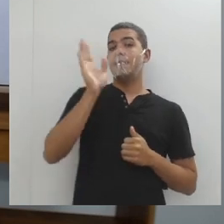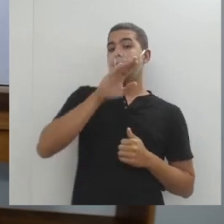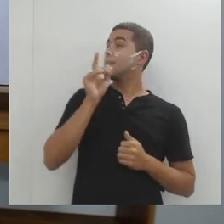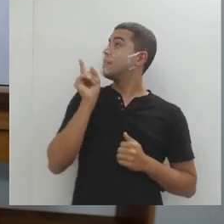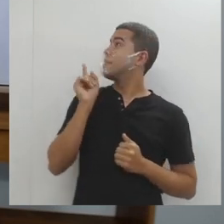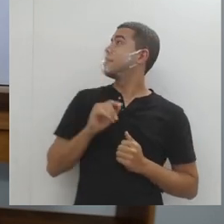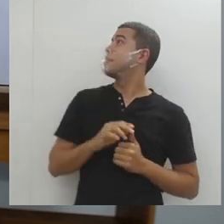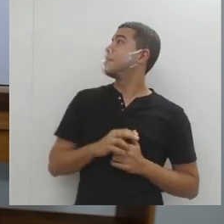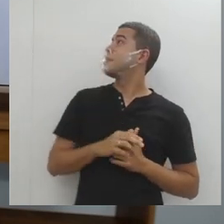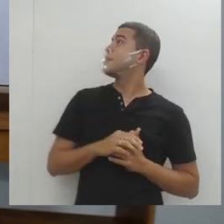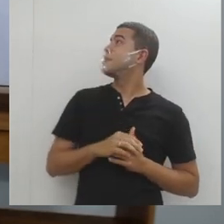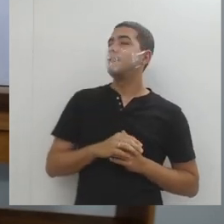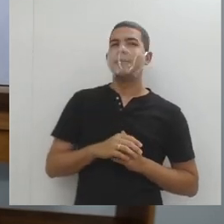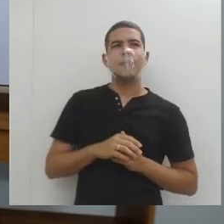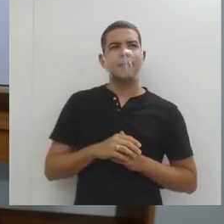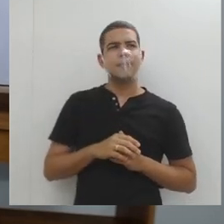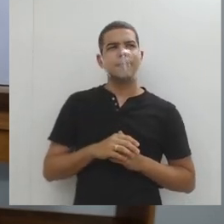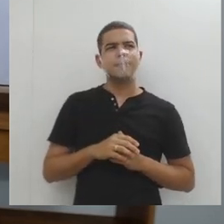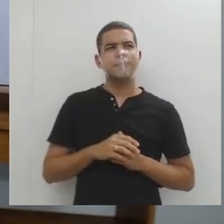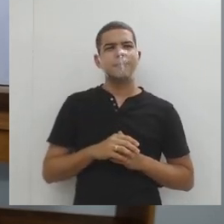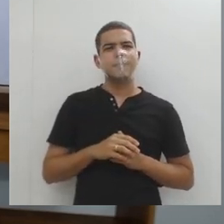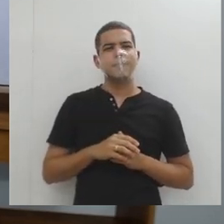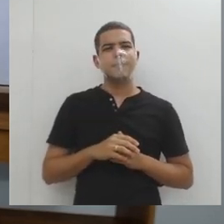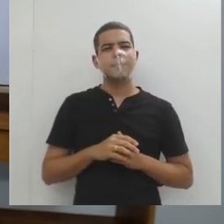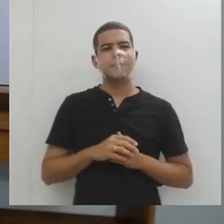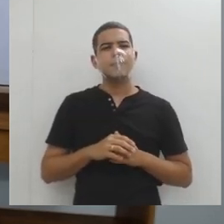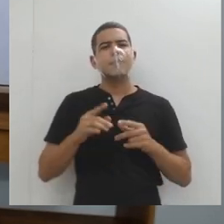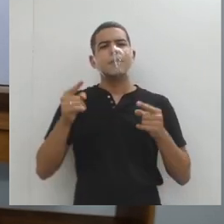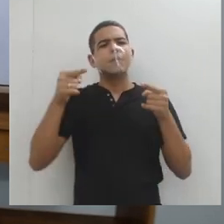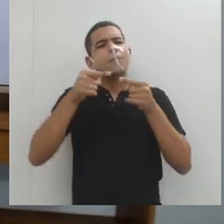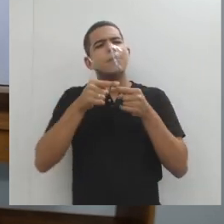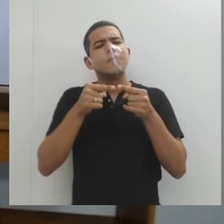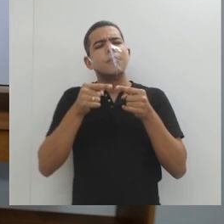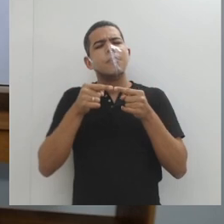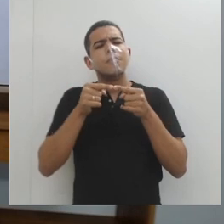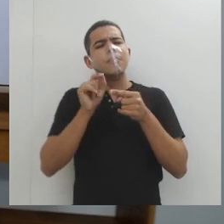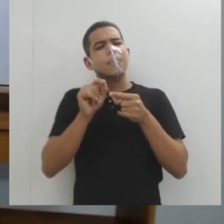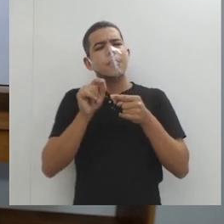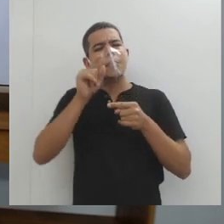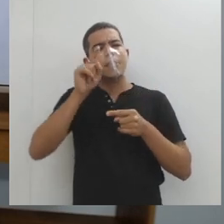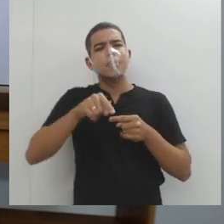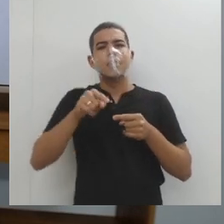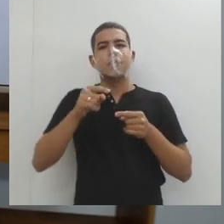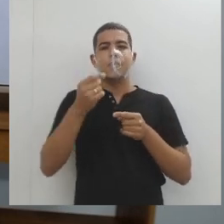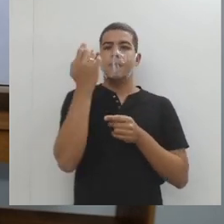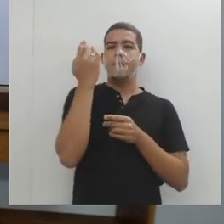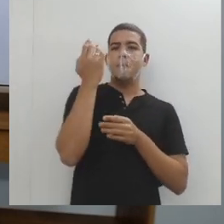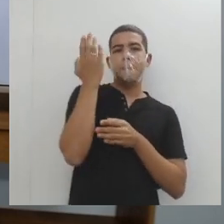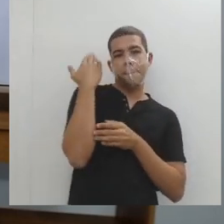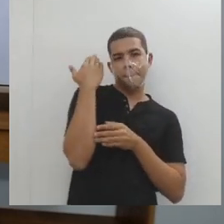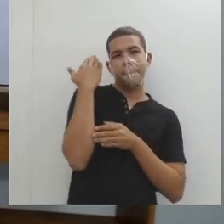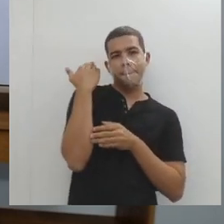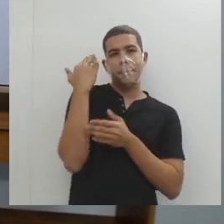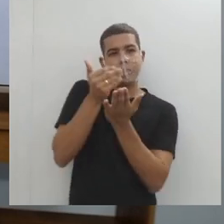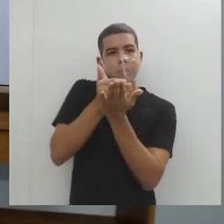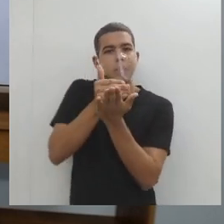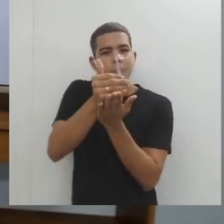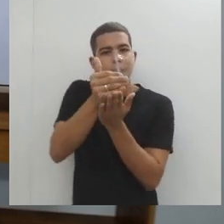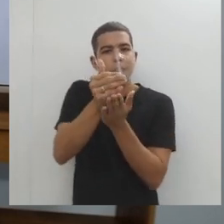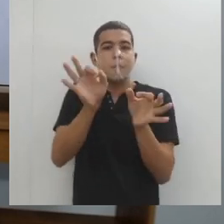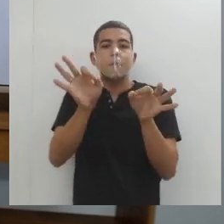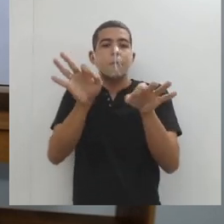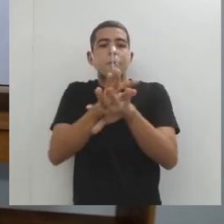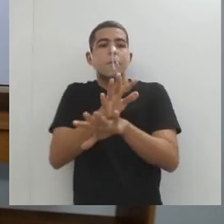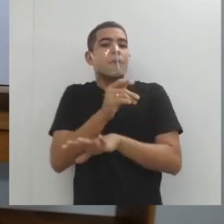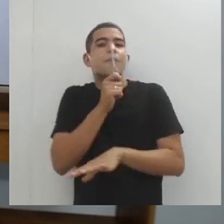Present perfect, repito, é aquele tempo verbal que a ação começou no passado, mas ela tem